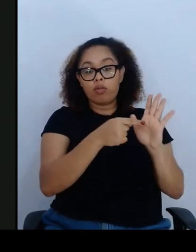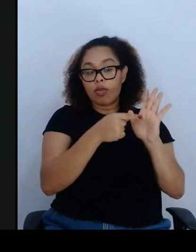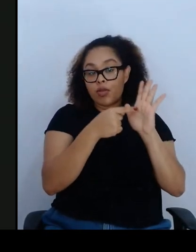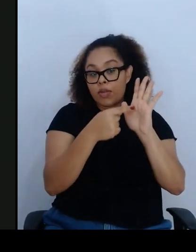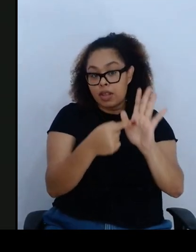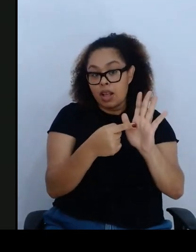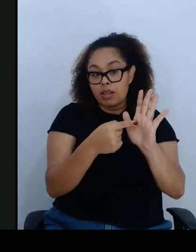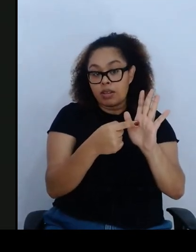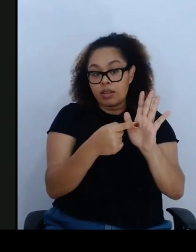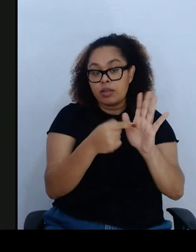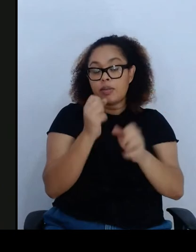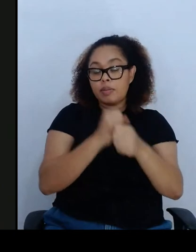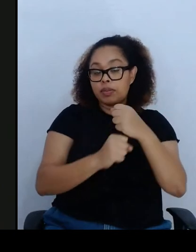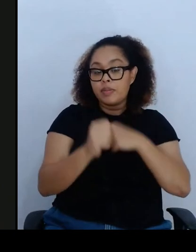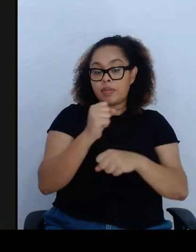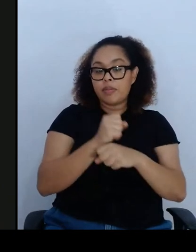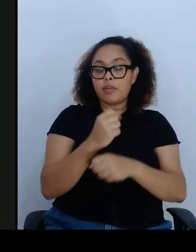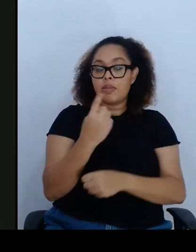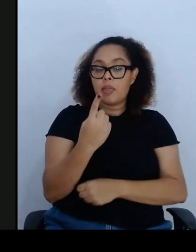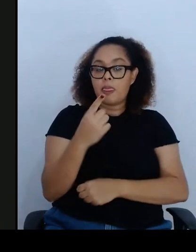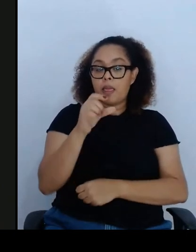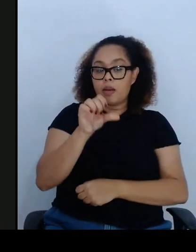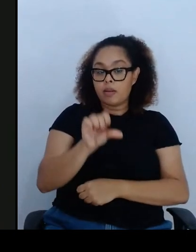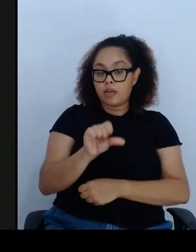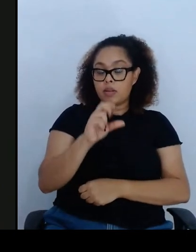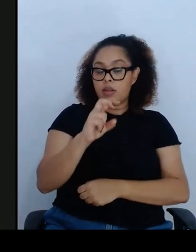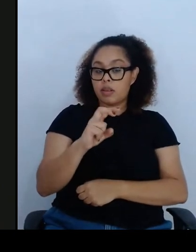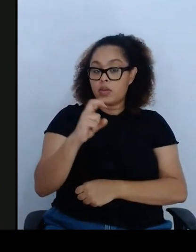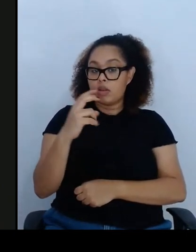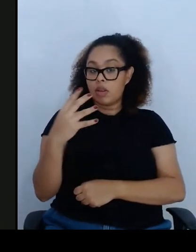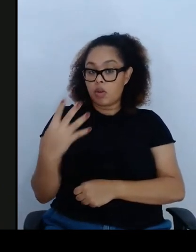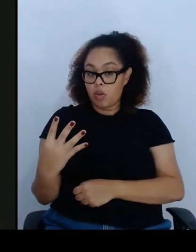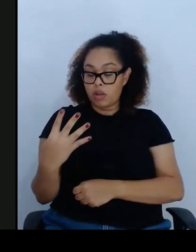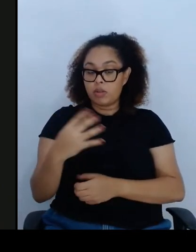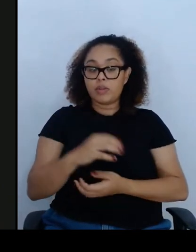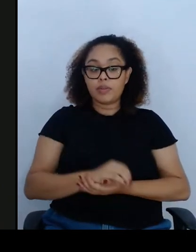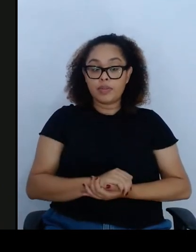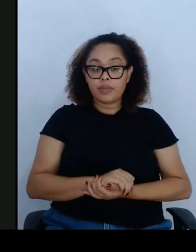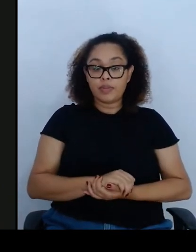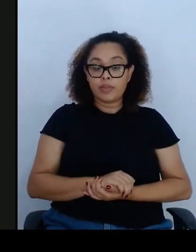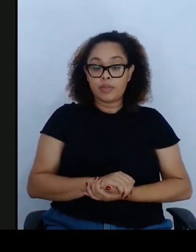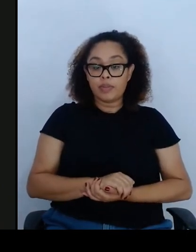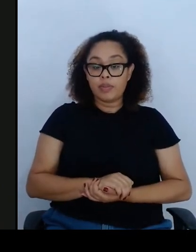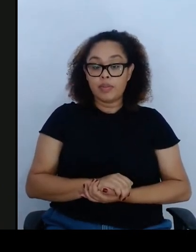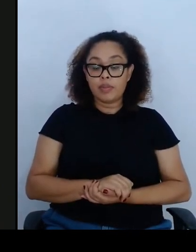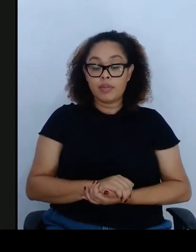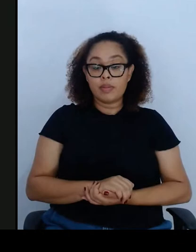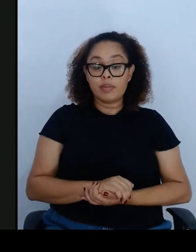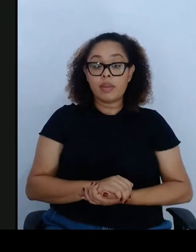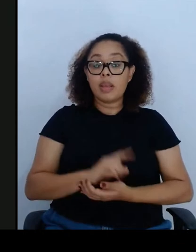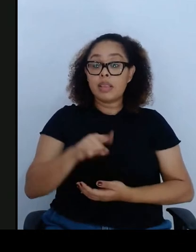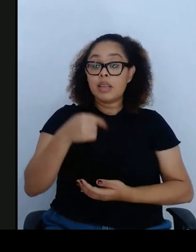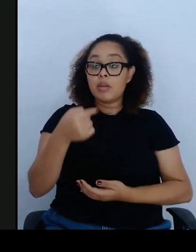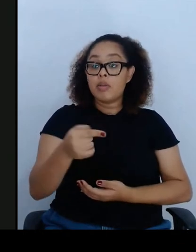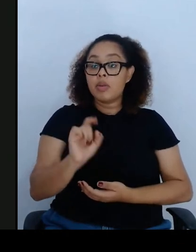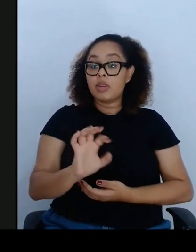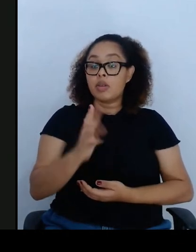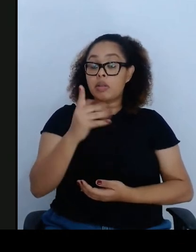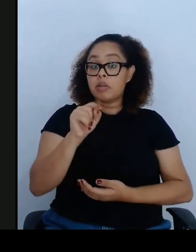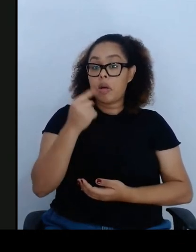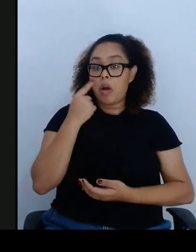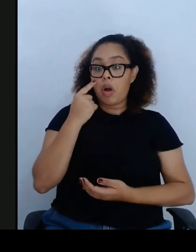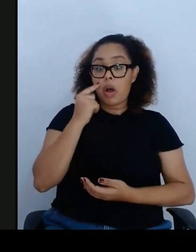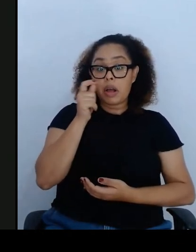em 1954 e depois o que aconteceu aqui foi algo extremamente interessante